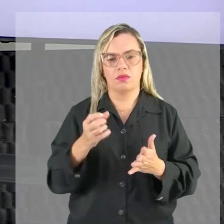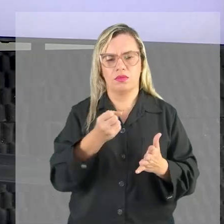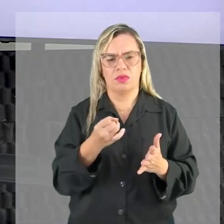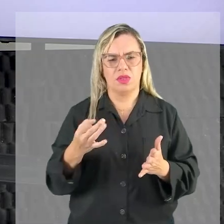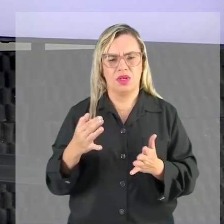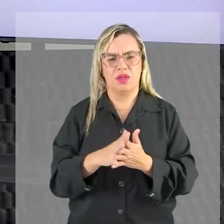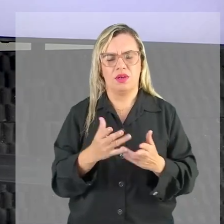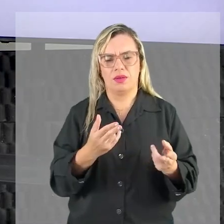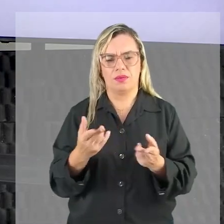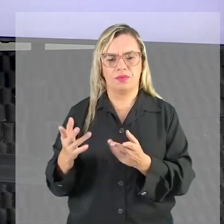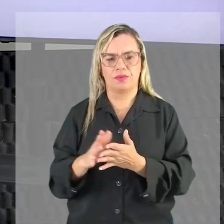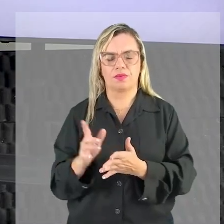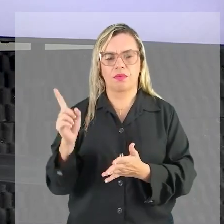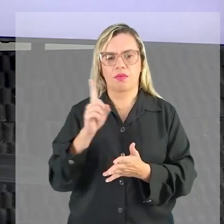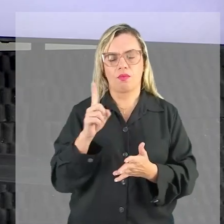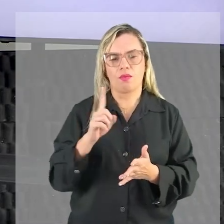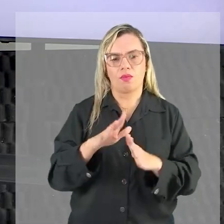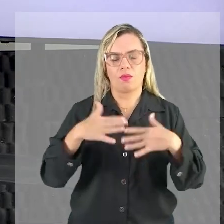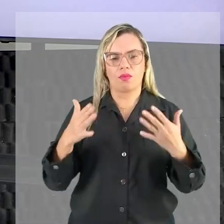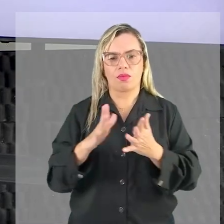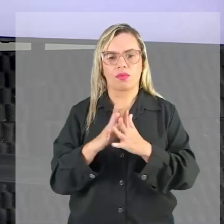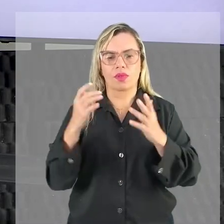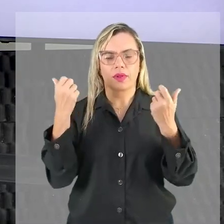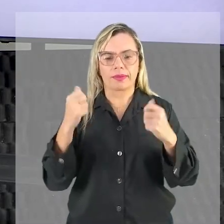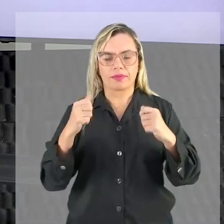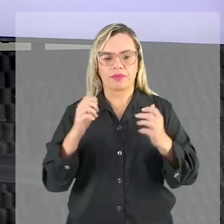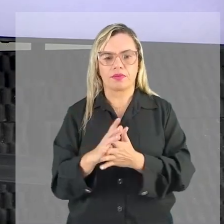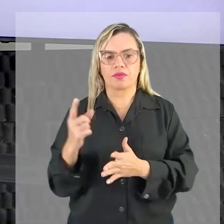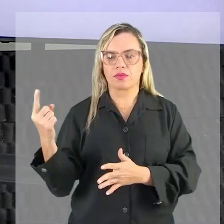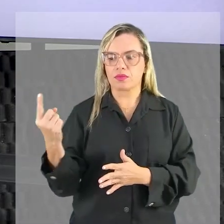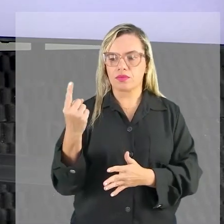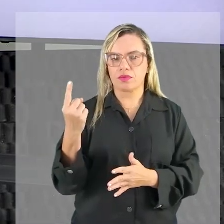quantidade? Não, o adolescente precisa fazer 1